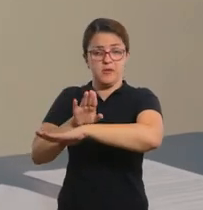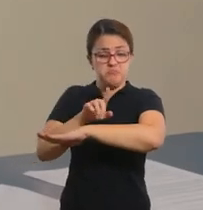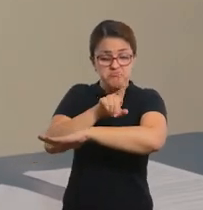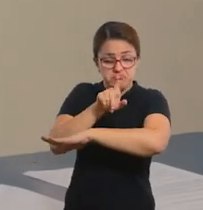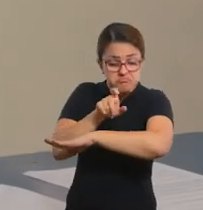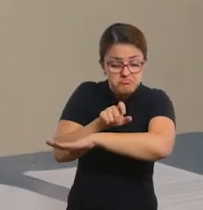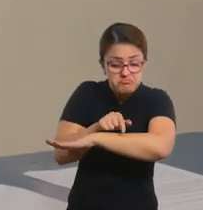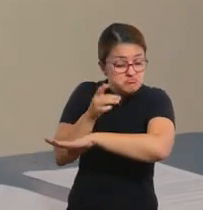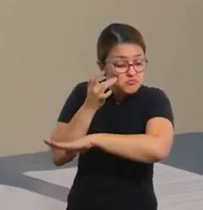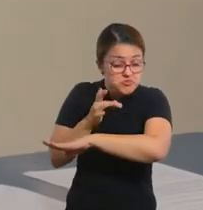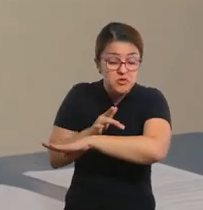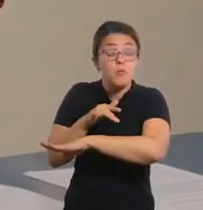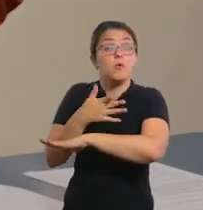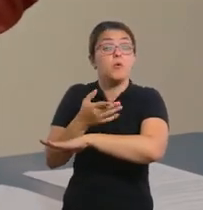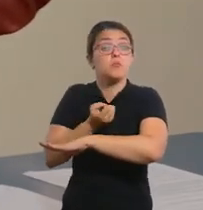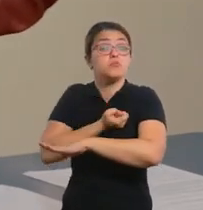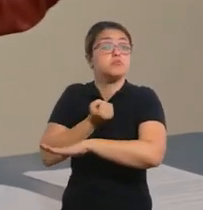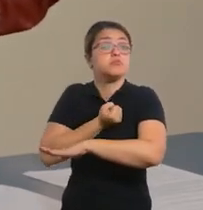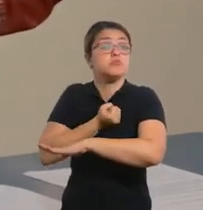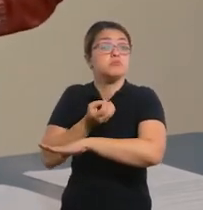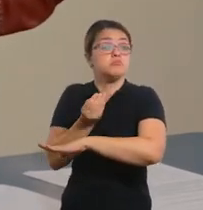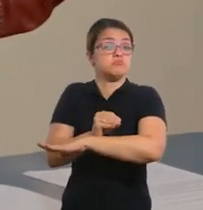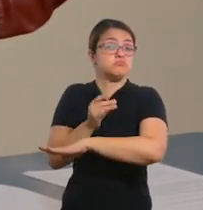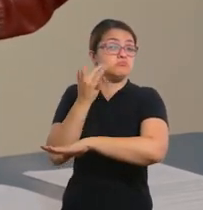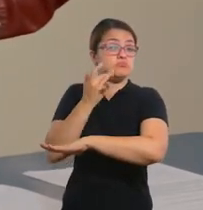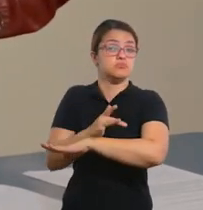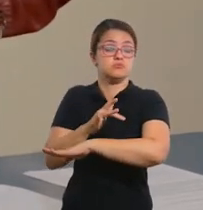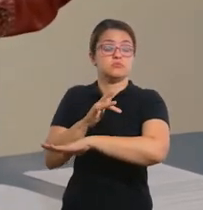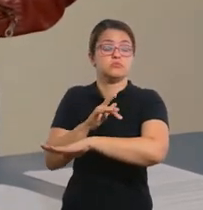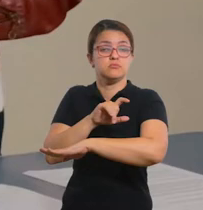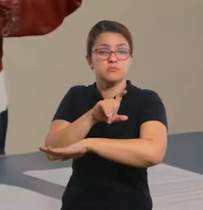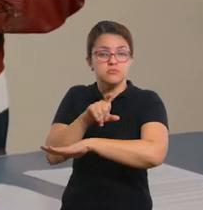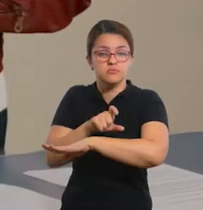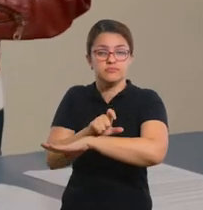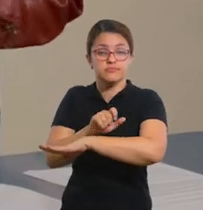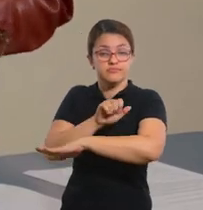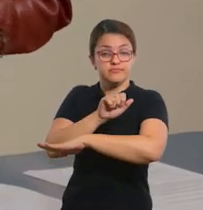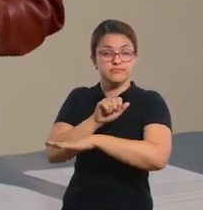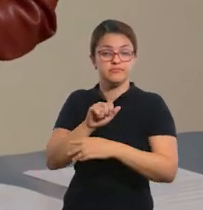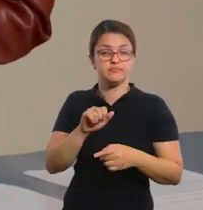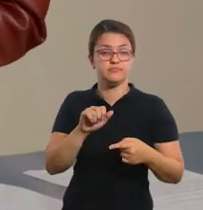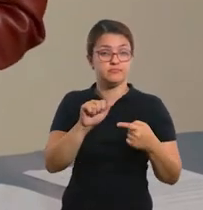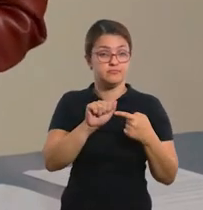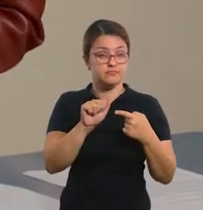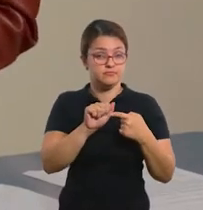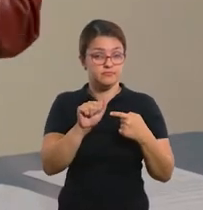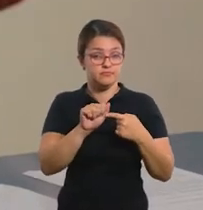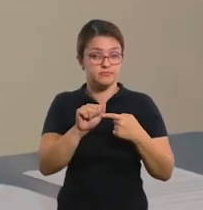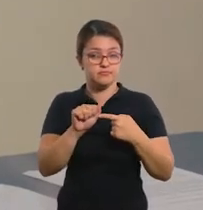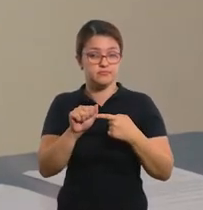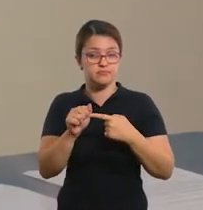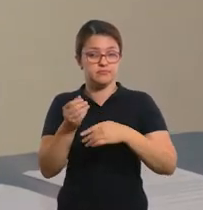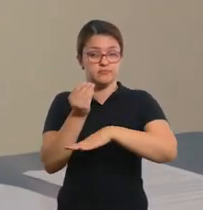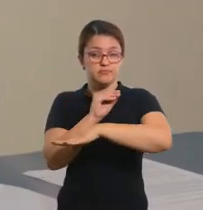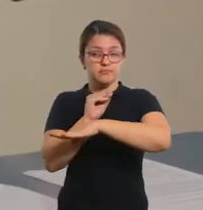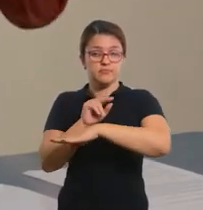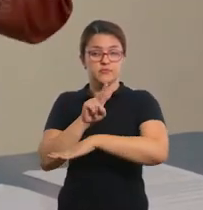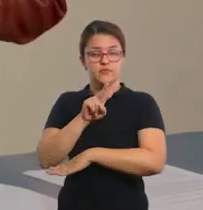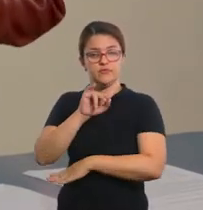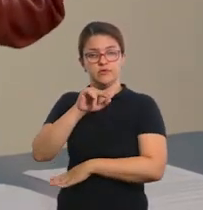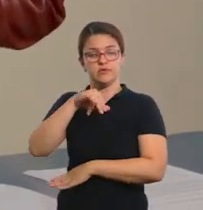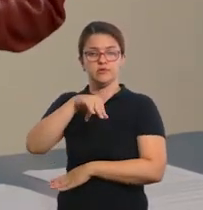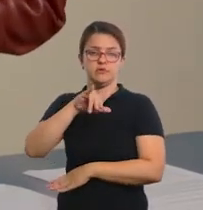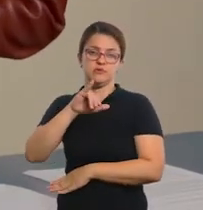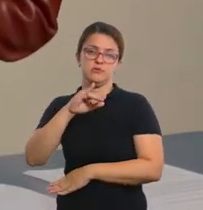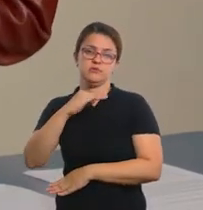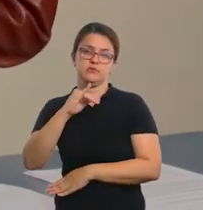que eu não sei qual é a posição dela, tá? Qual é o número da posição. Então, na letra A, preencha o quadro abaixo de Vinícius e escreva